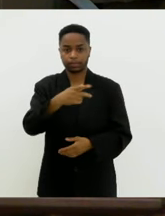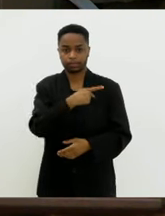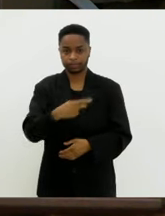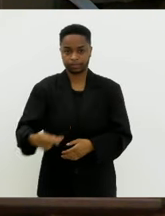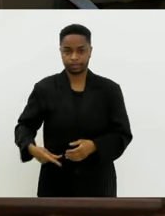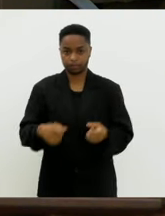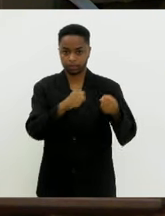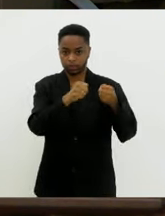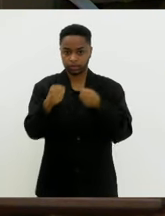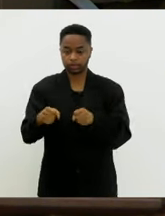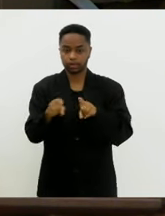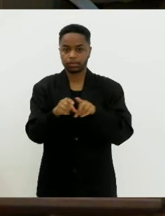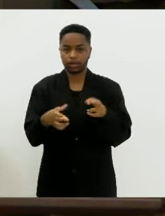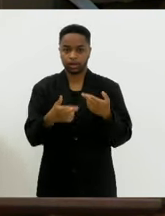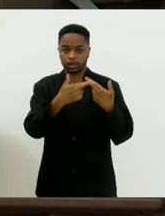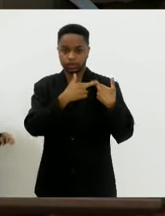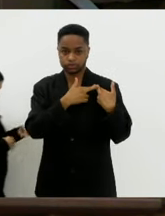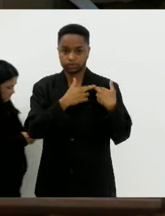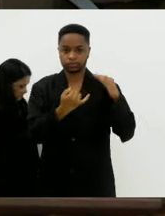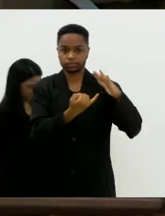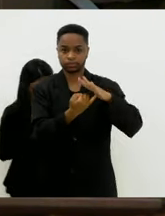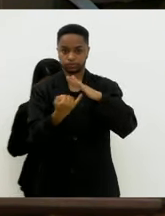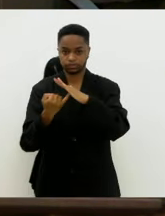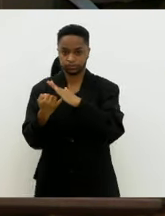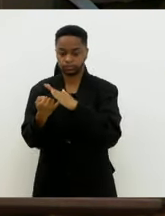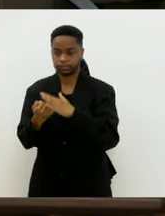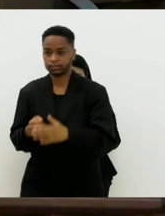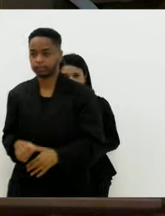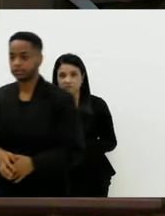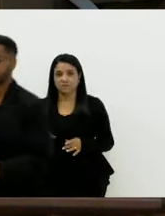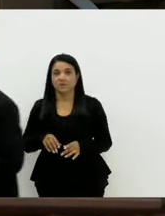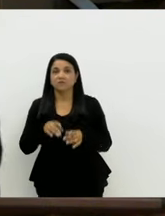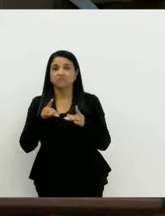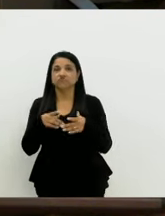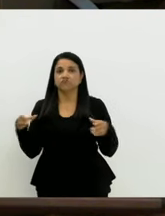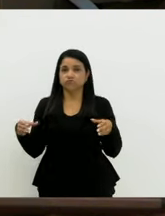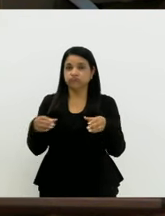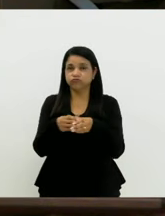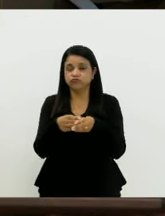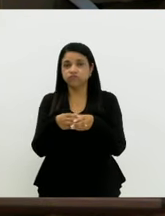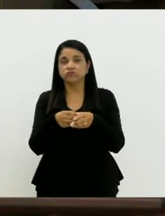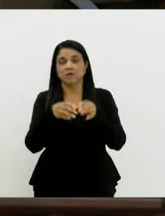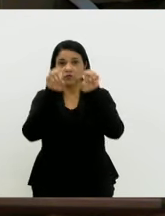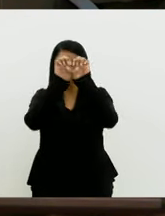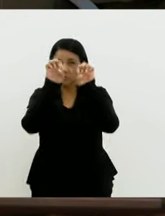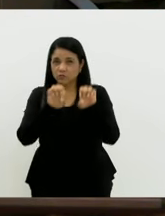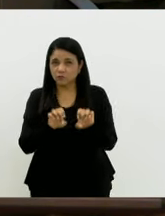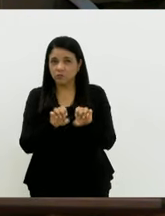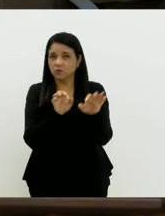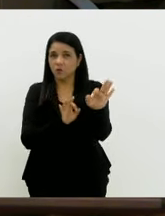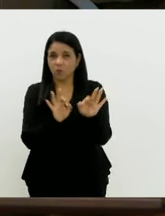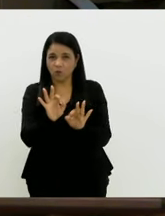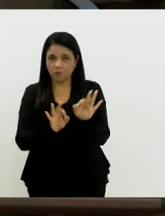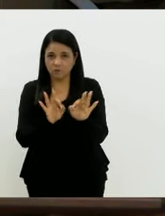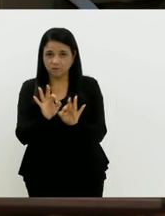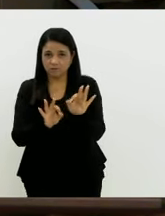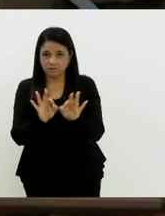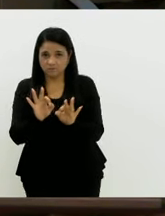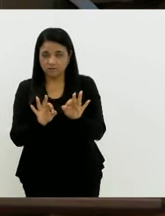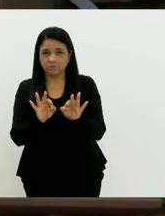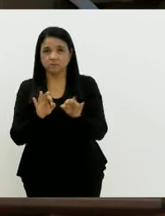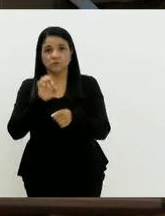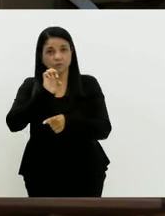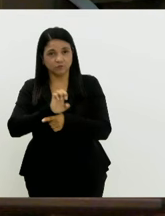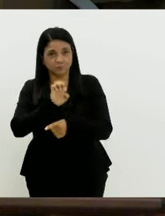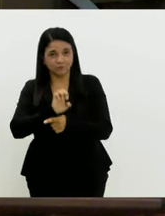cada responsável pelas instituições que compõem a estrutura de organização desse estado lindo